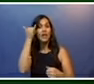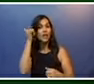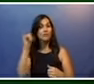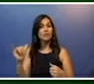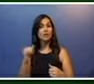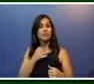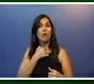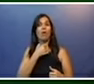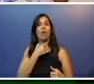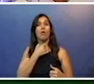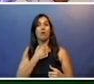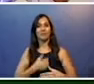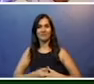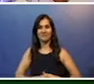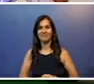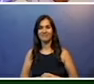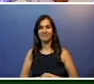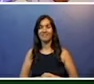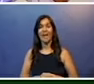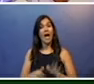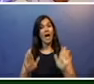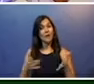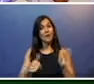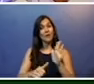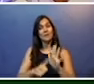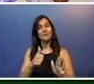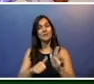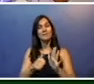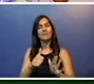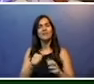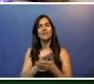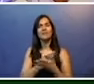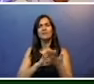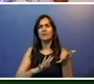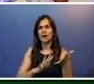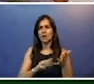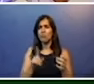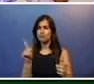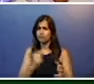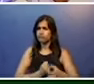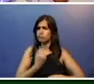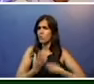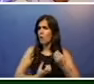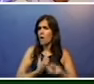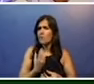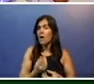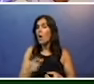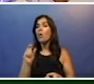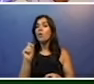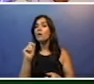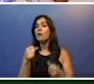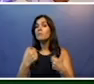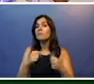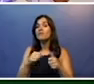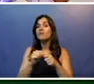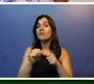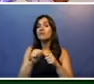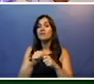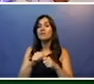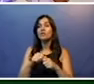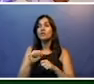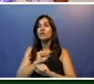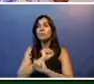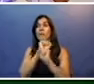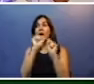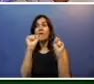para a primeira atividade, tá bom? Segundo poema, o que se deve fazer em uma manhã que brilha?